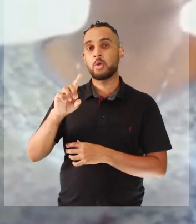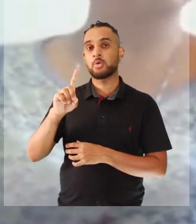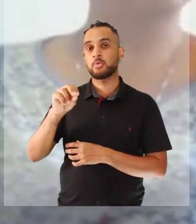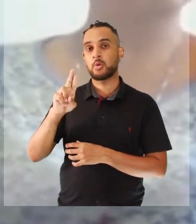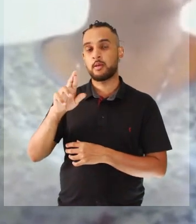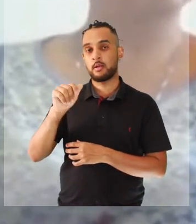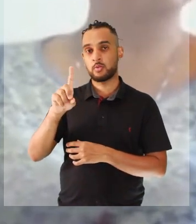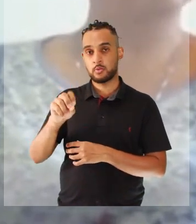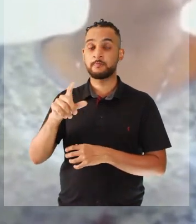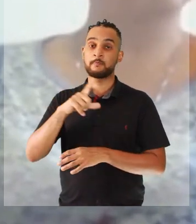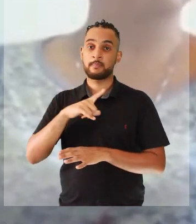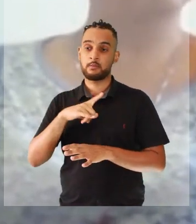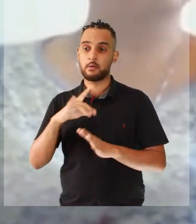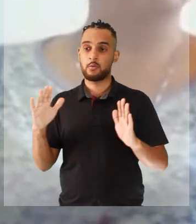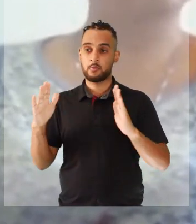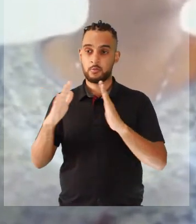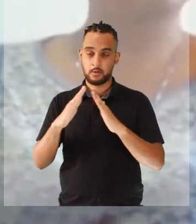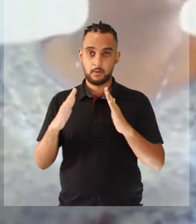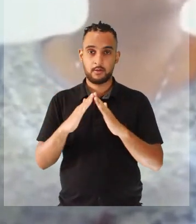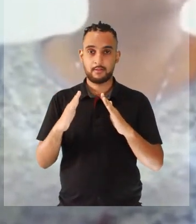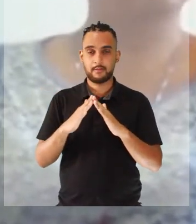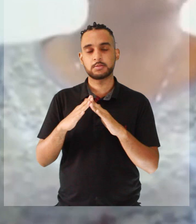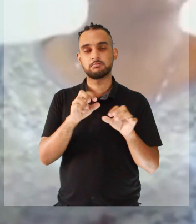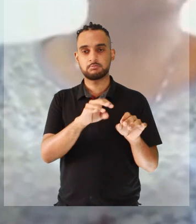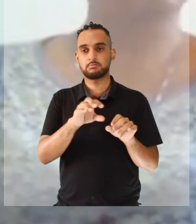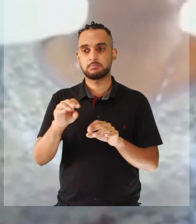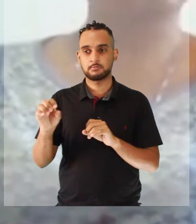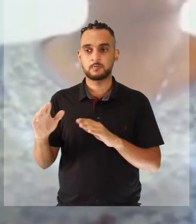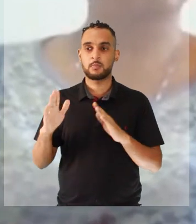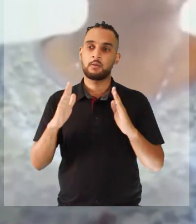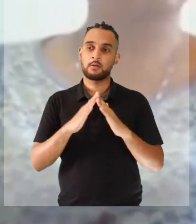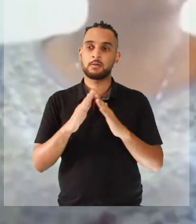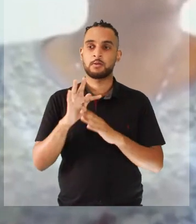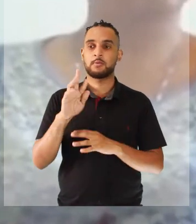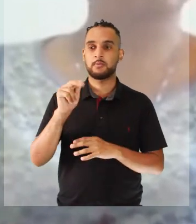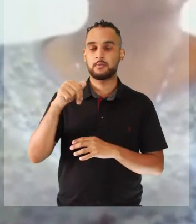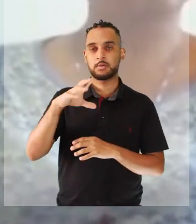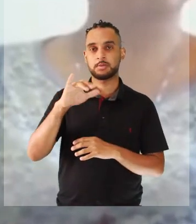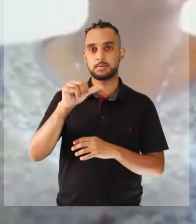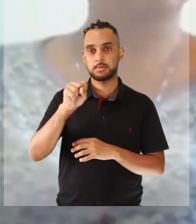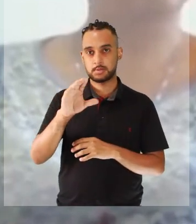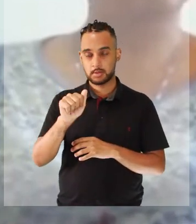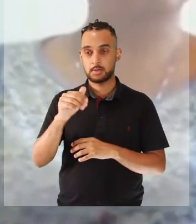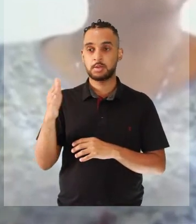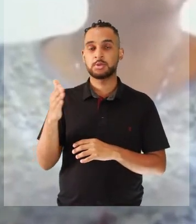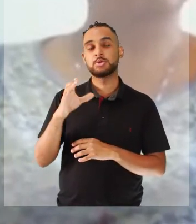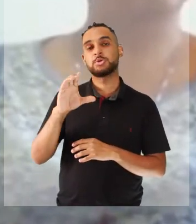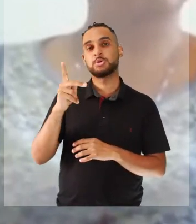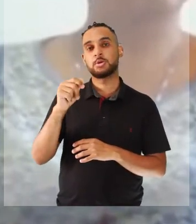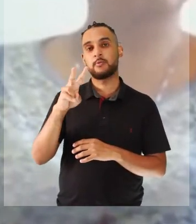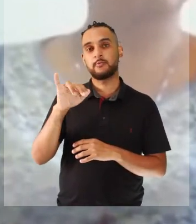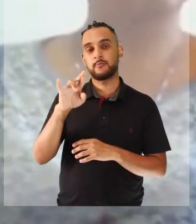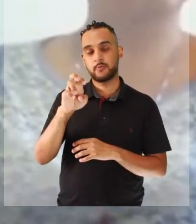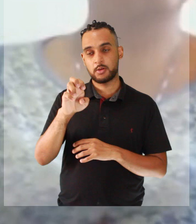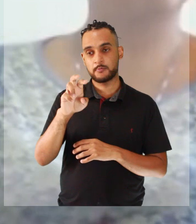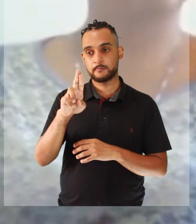nós temos um centro de formação que traz o nome da nossa fundadora, né, o Centro de Formação Francisca Xavier.